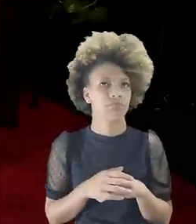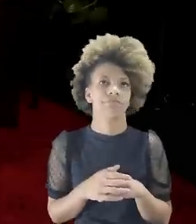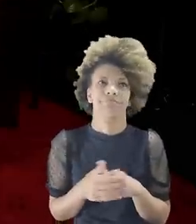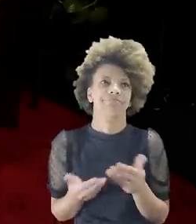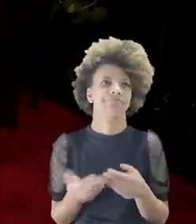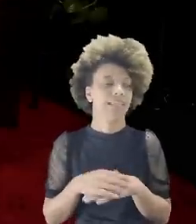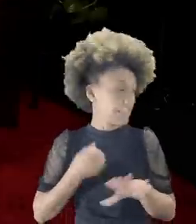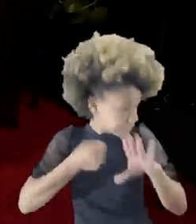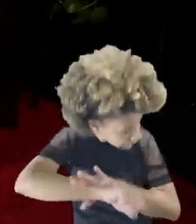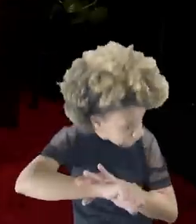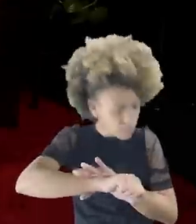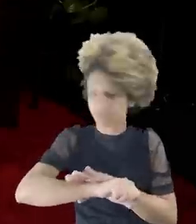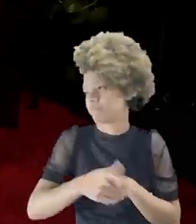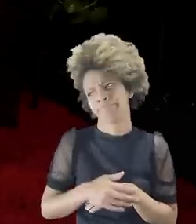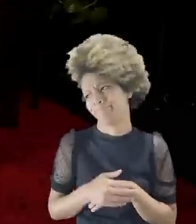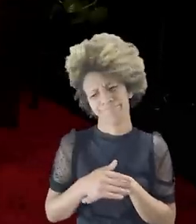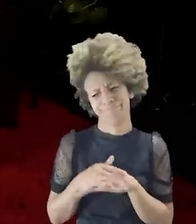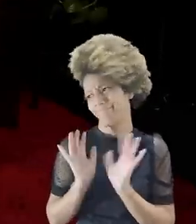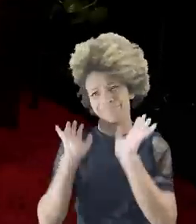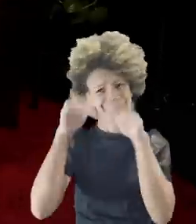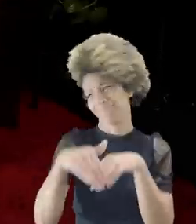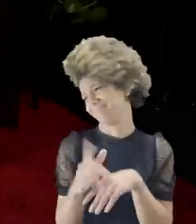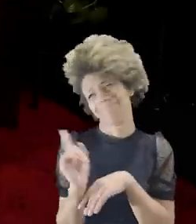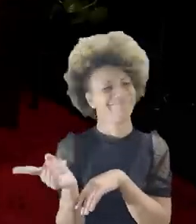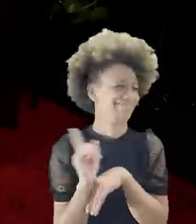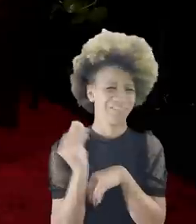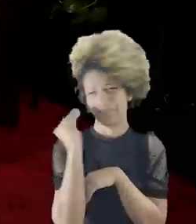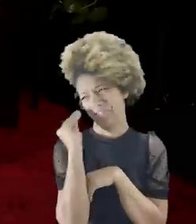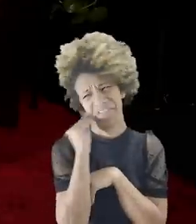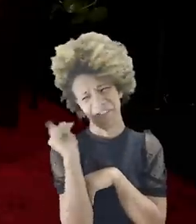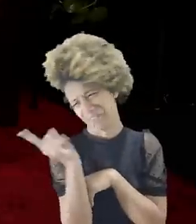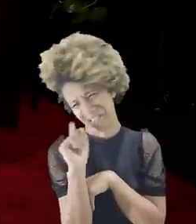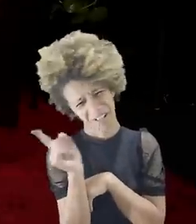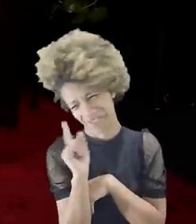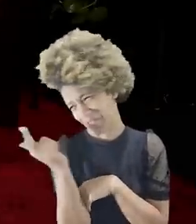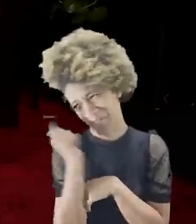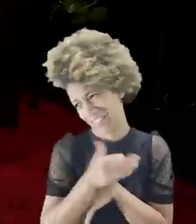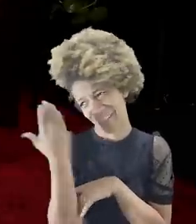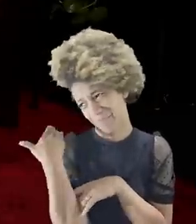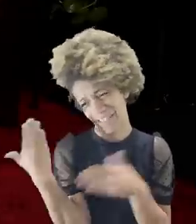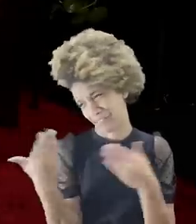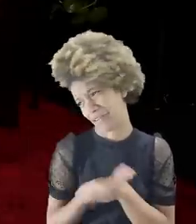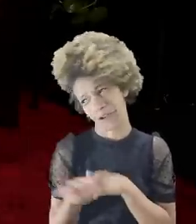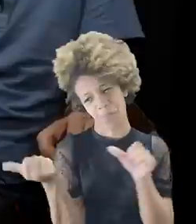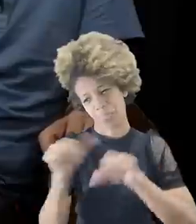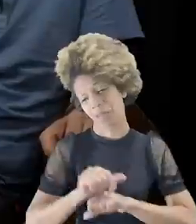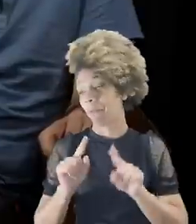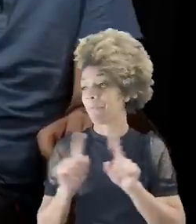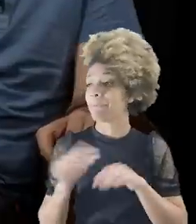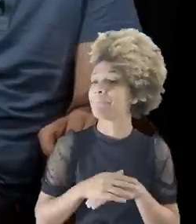mais tempo né já não conseguia muito mas